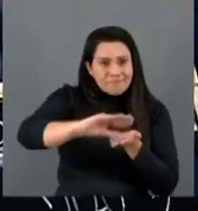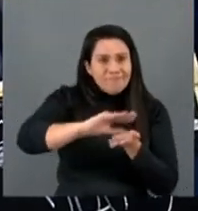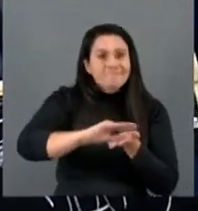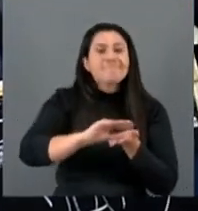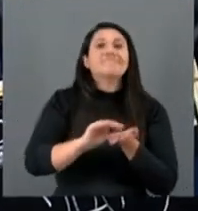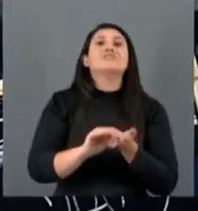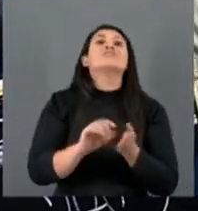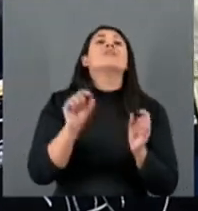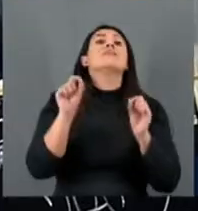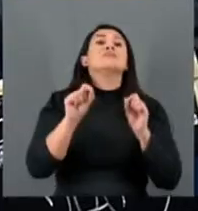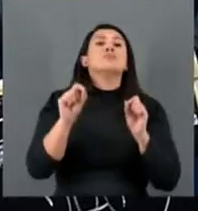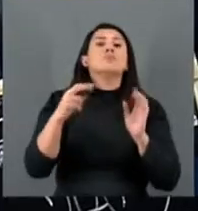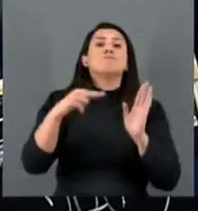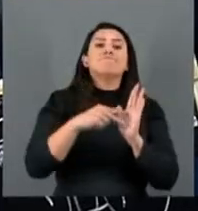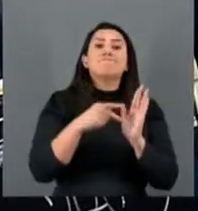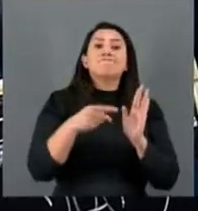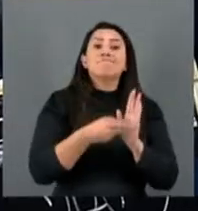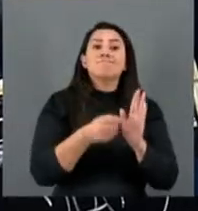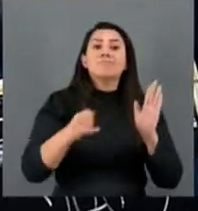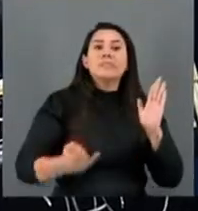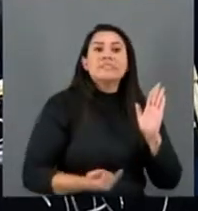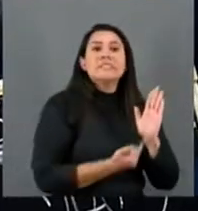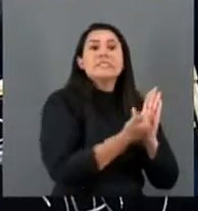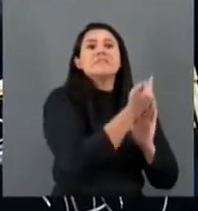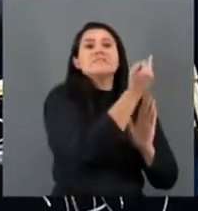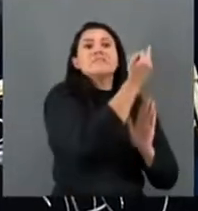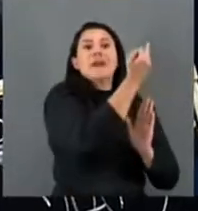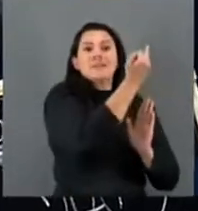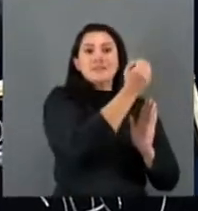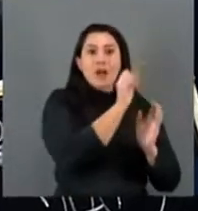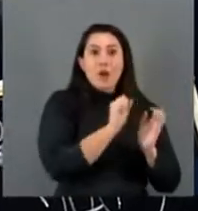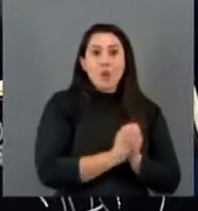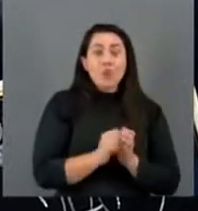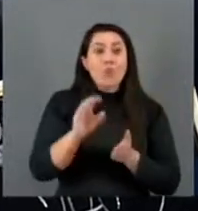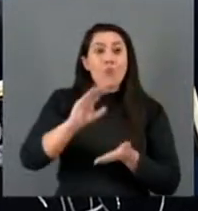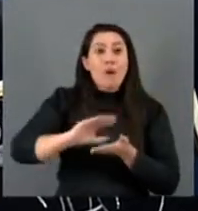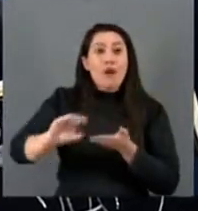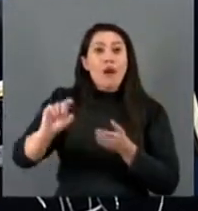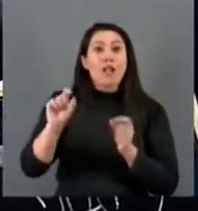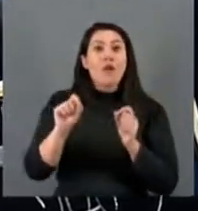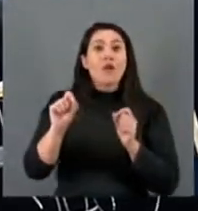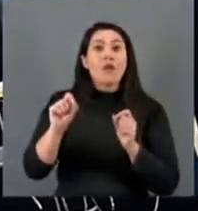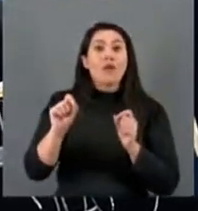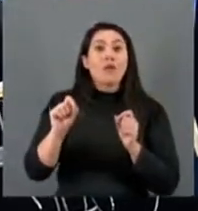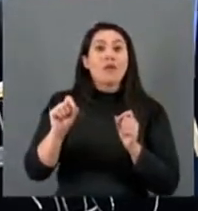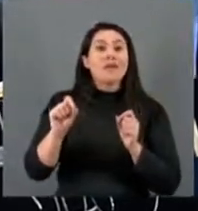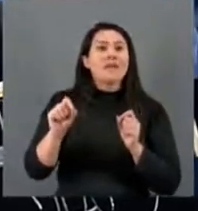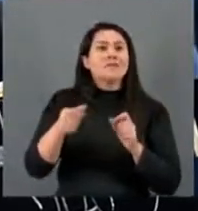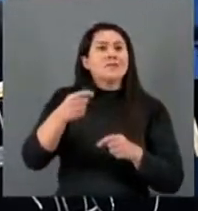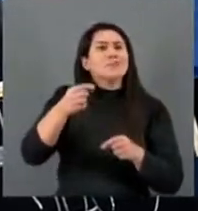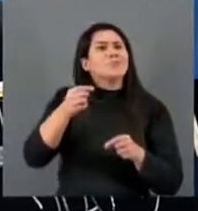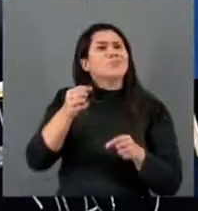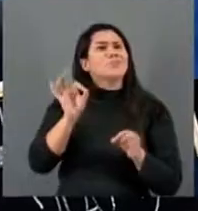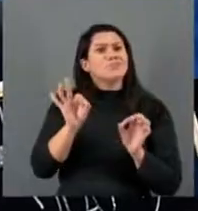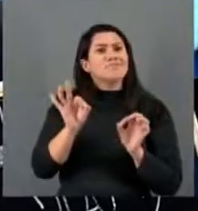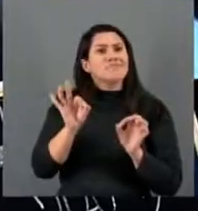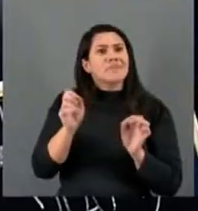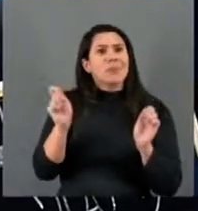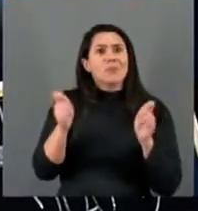de oferta. Inflação de oferta é gerada por isso. O que é que justifica a